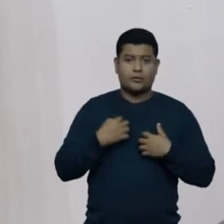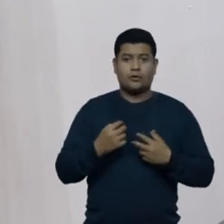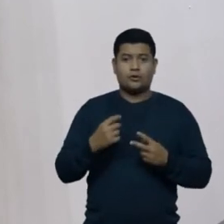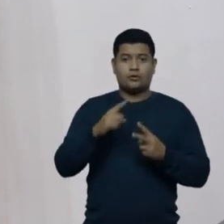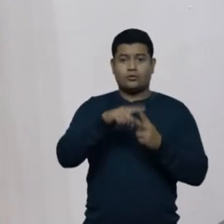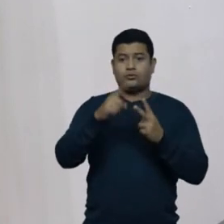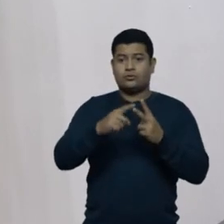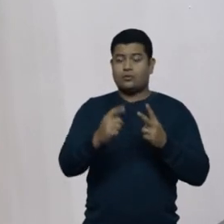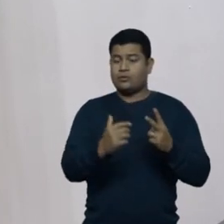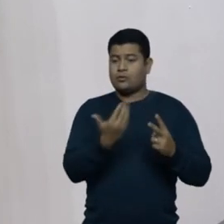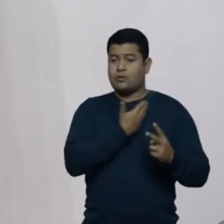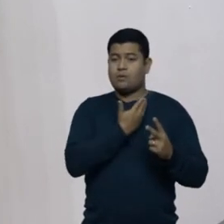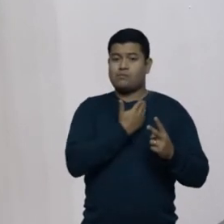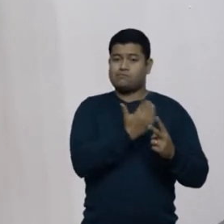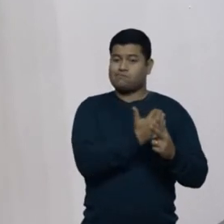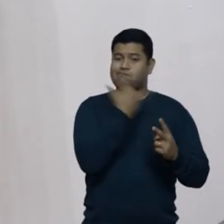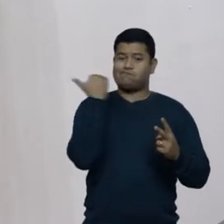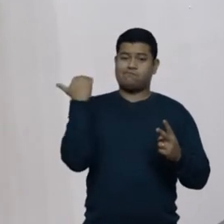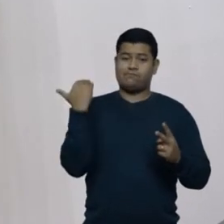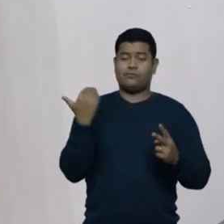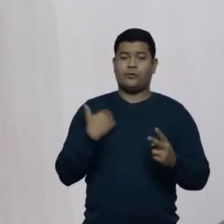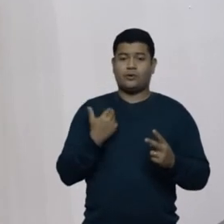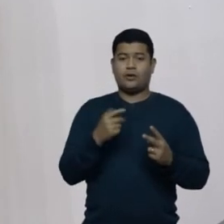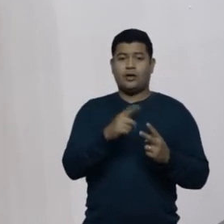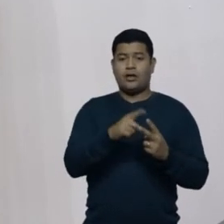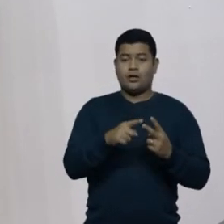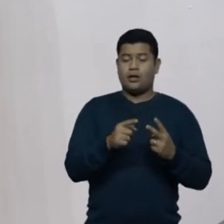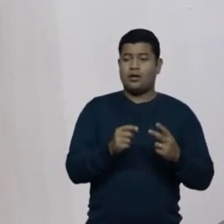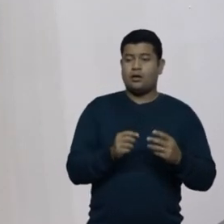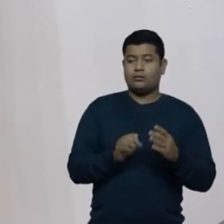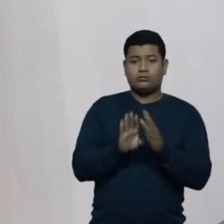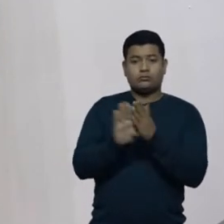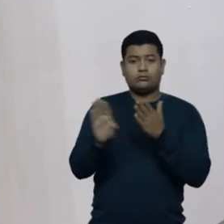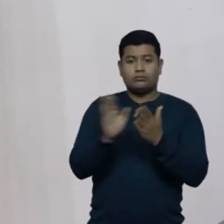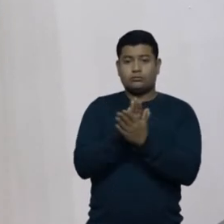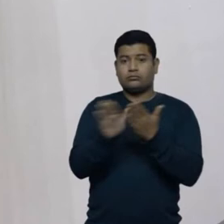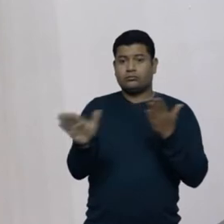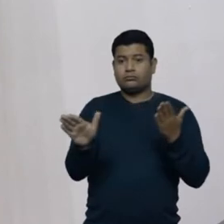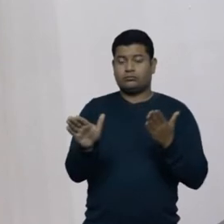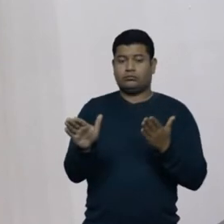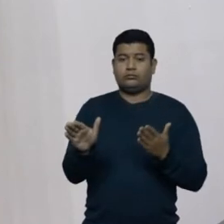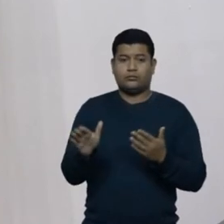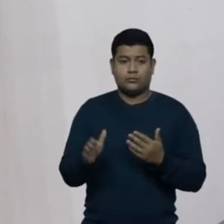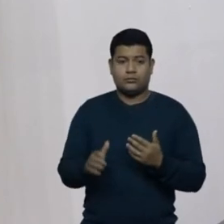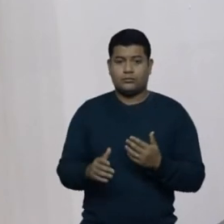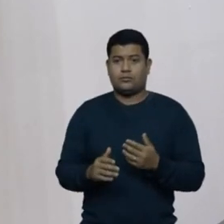colegas, estavam saindo de um local, nisso passa